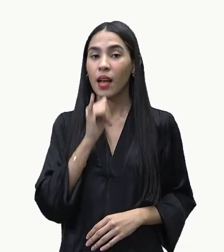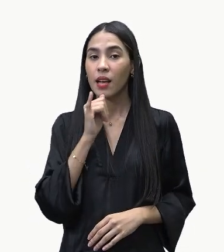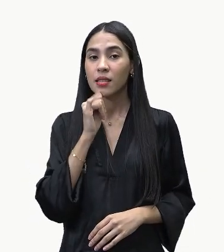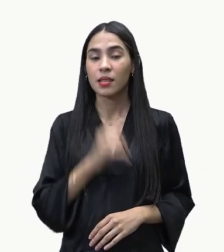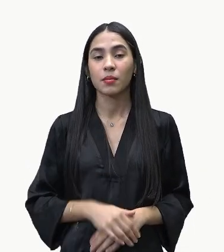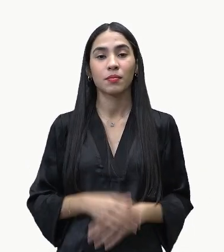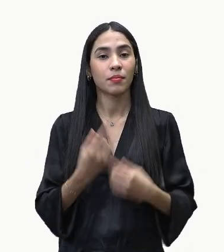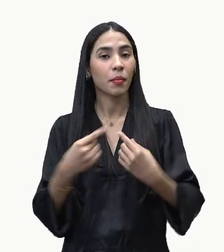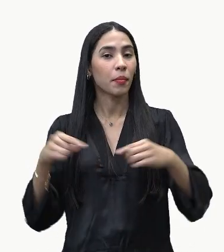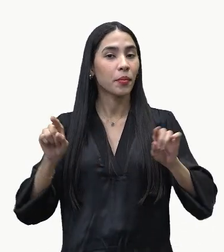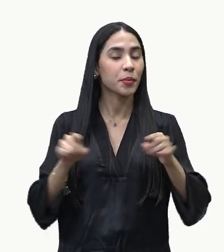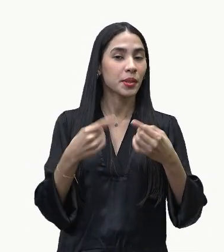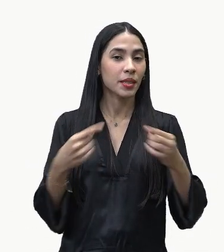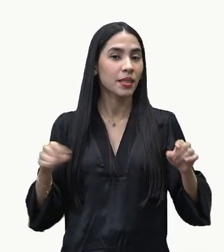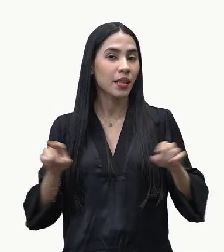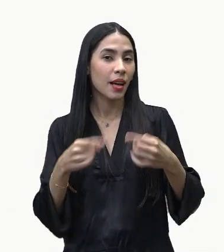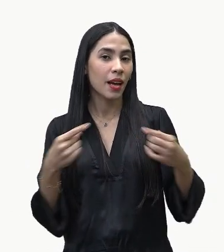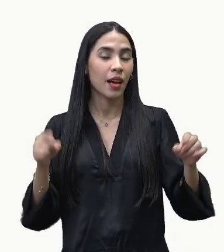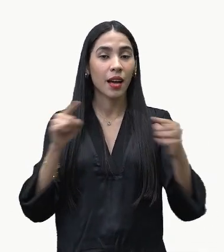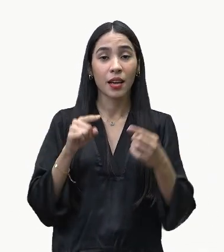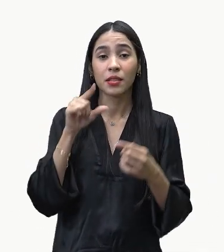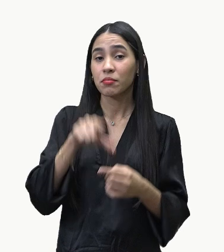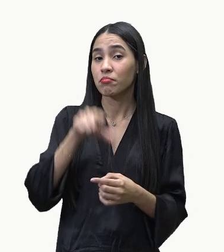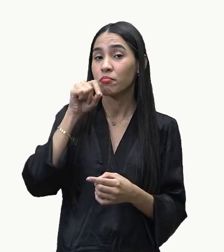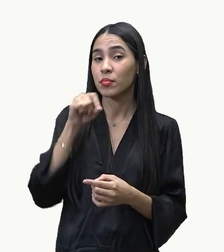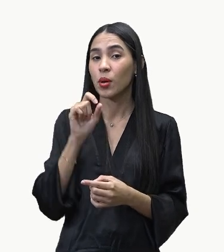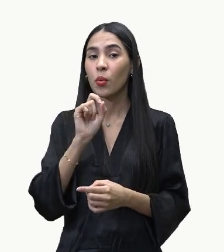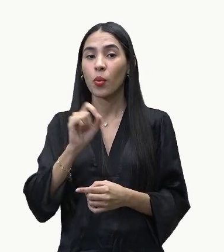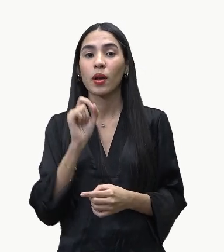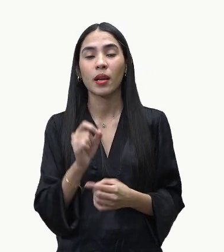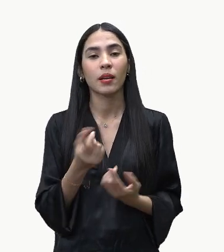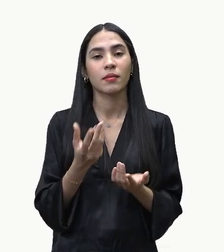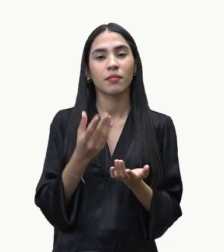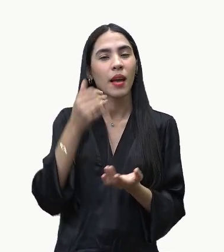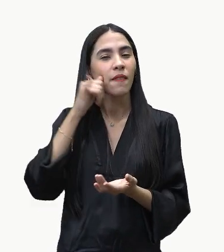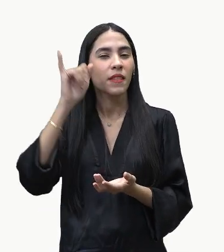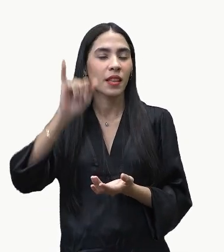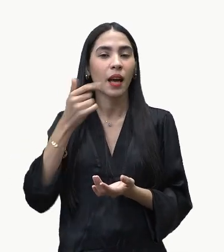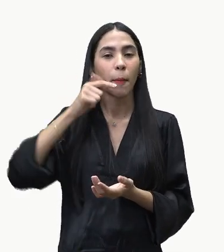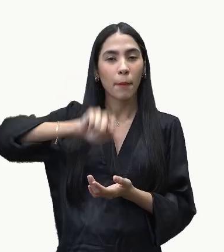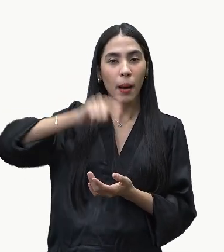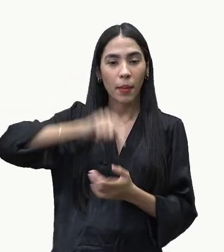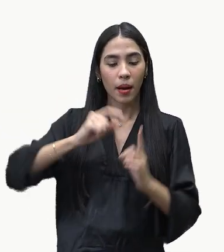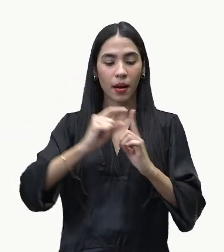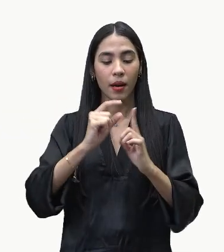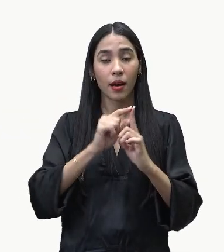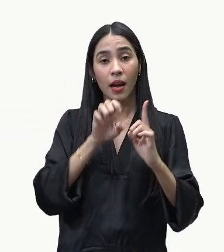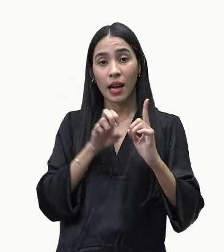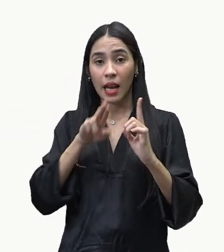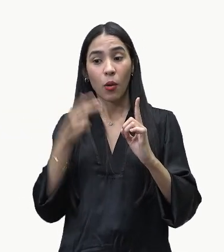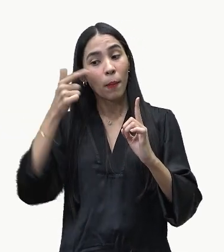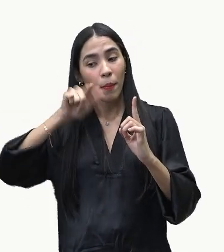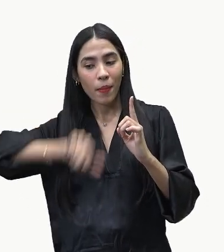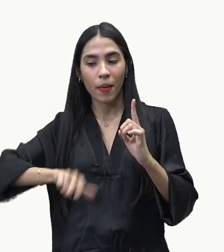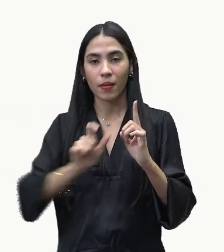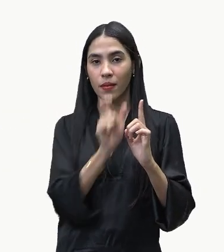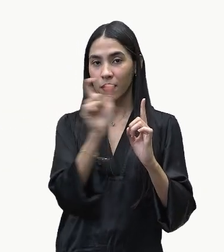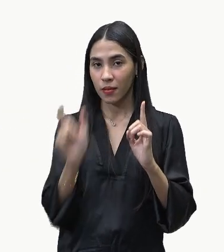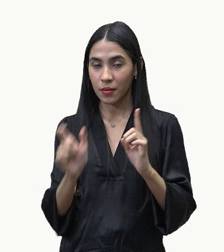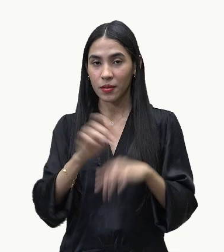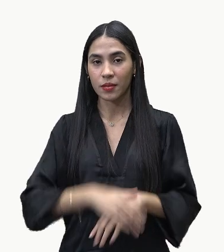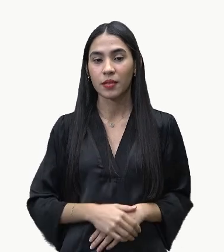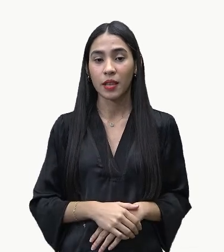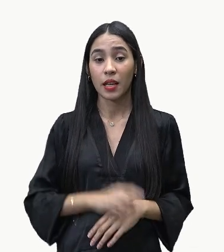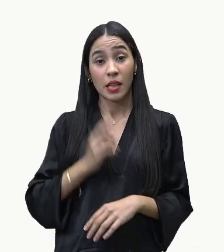de musicalidade, ela optou por não repetir novamente o elemento eu. E mais adiante ela diz, nem